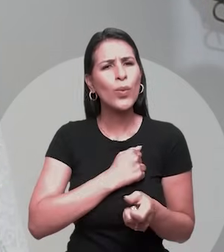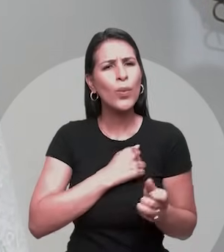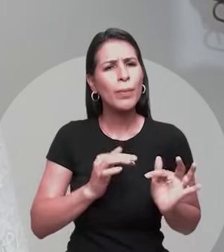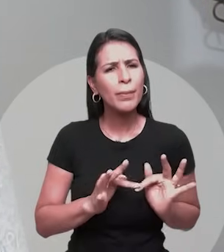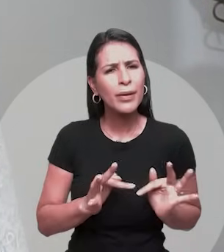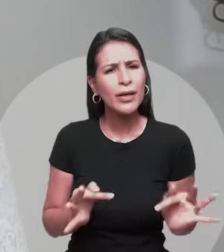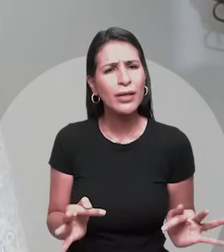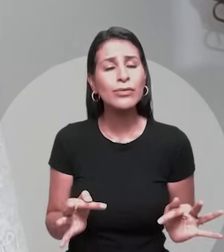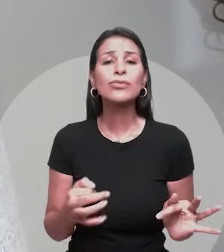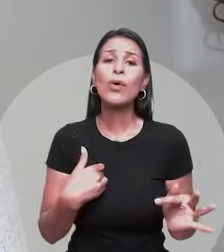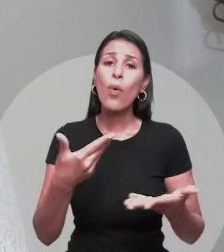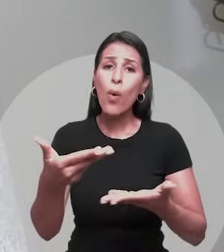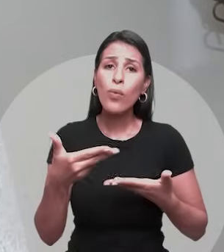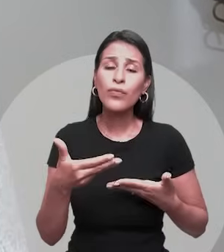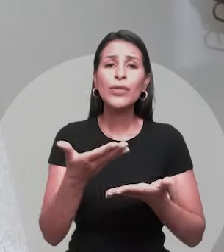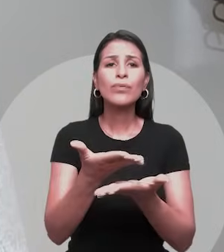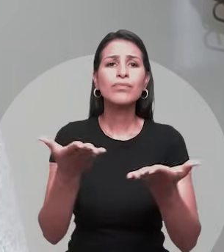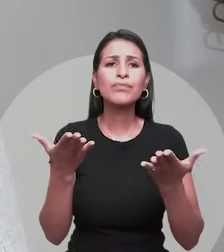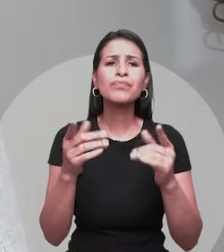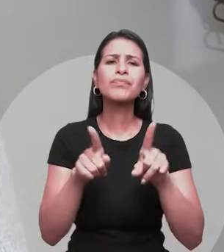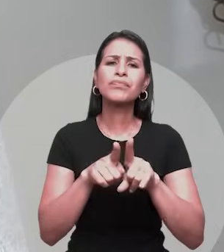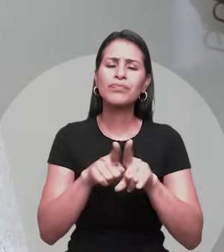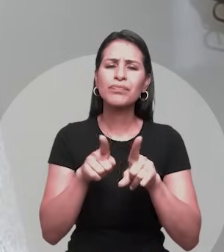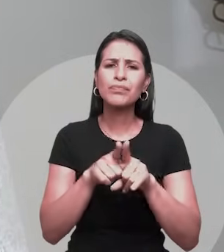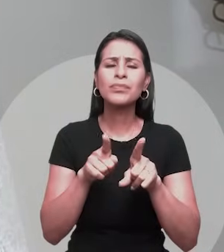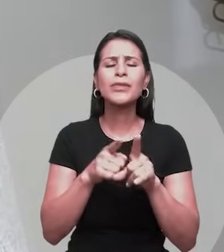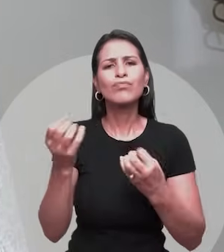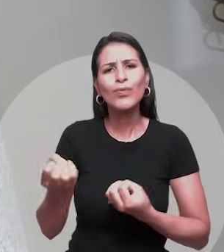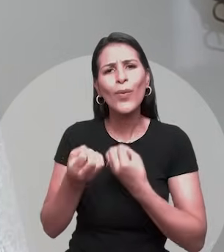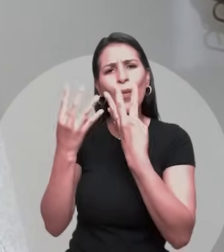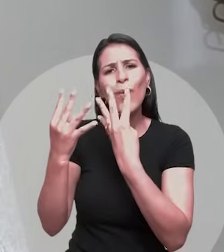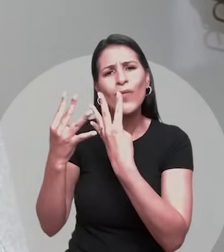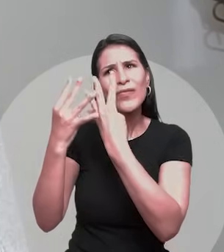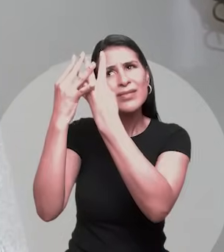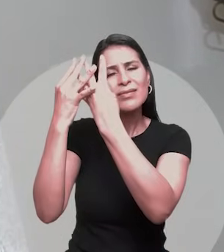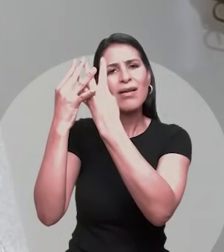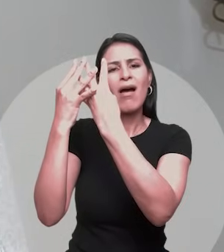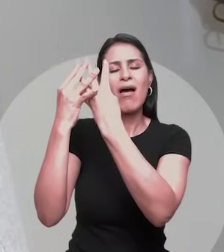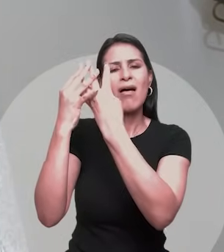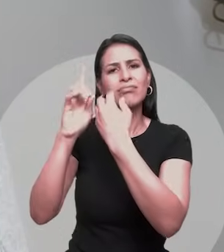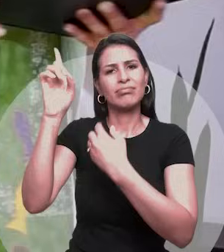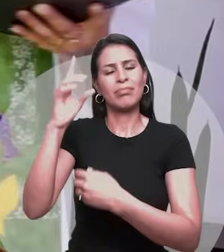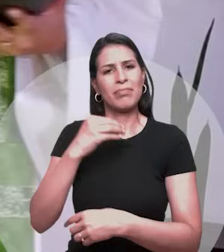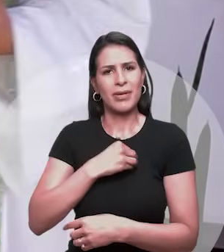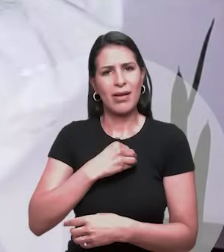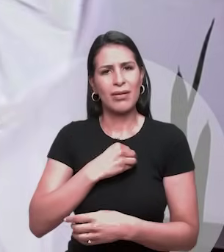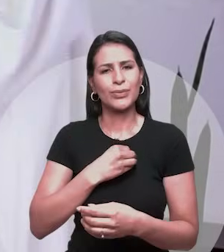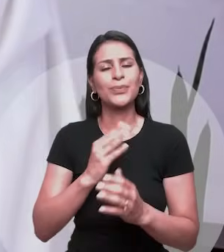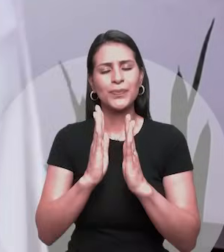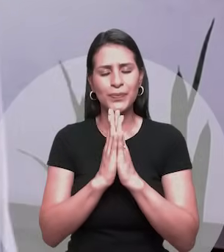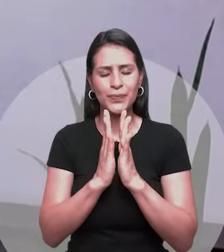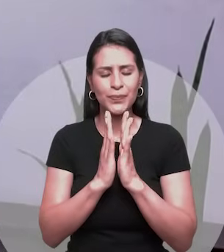a confessarmos os nossos pecados diante de Deus em oração. Oremos.